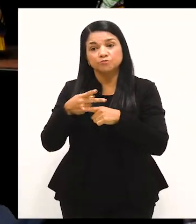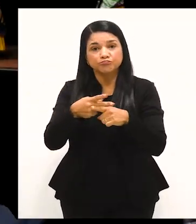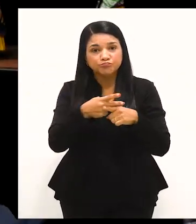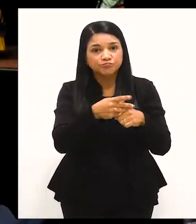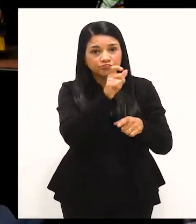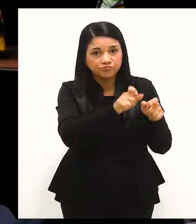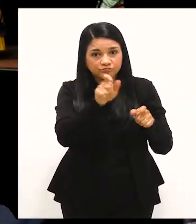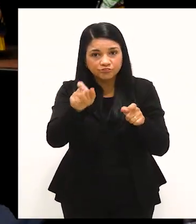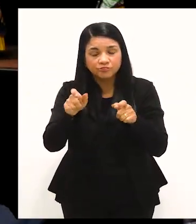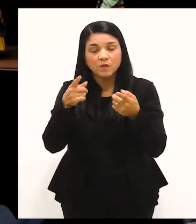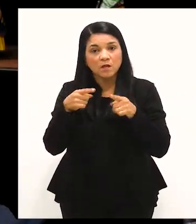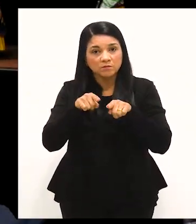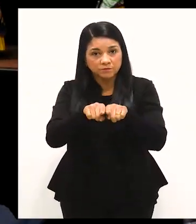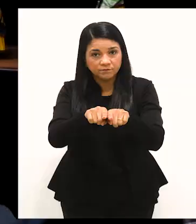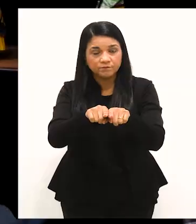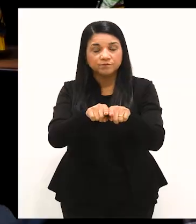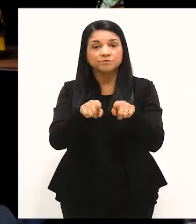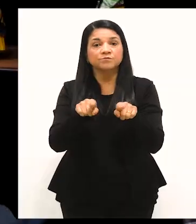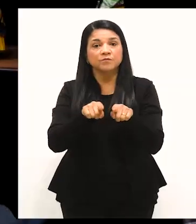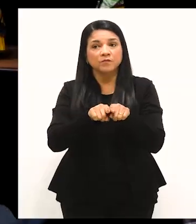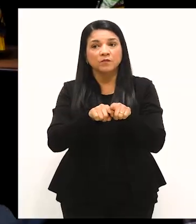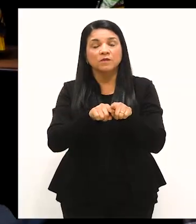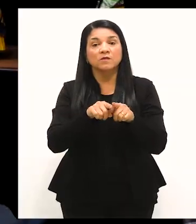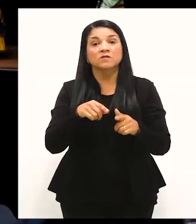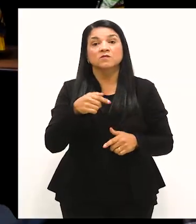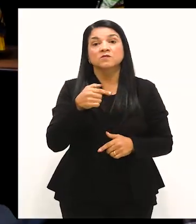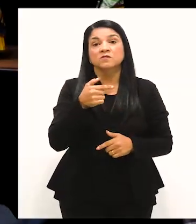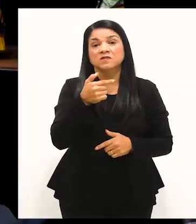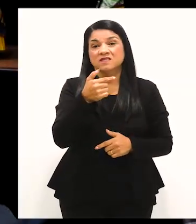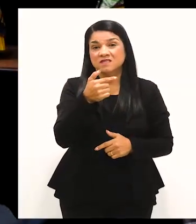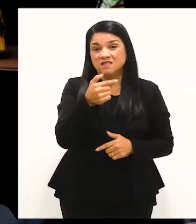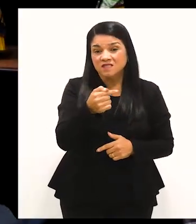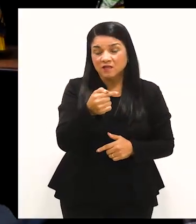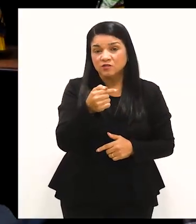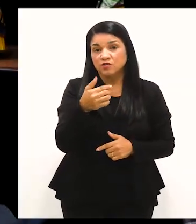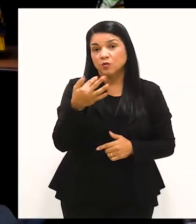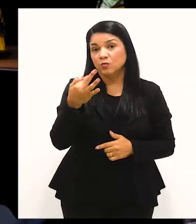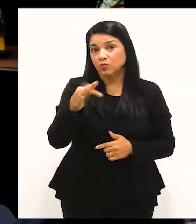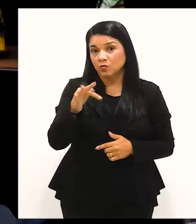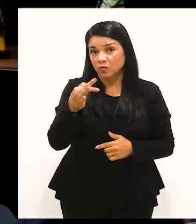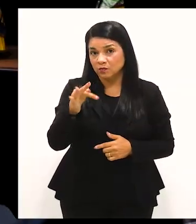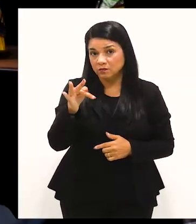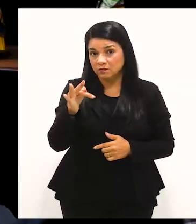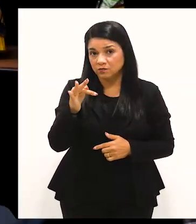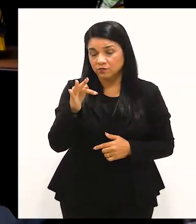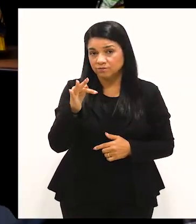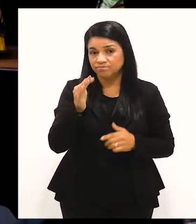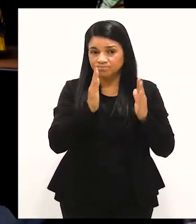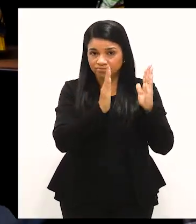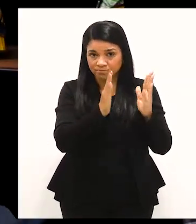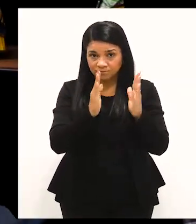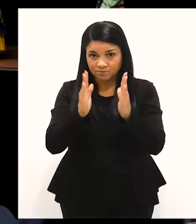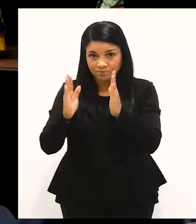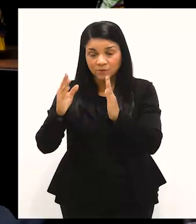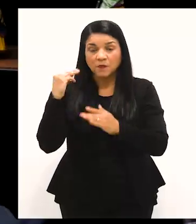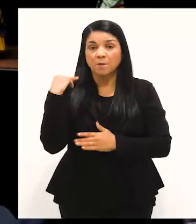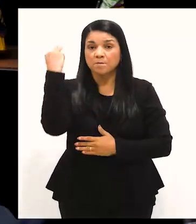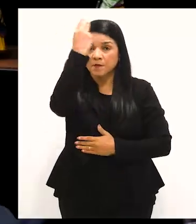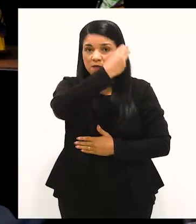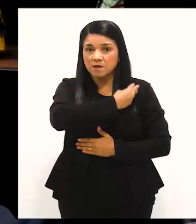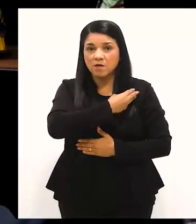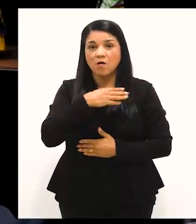né? E nós temos também a lei para o Concerto às Sete Dores de Maria, que é uma ópera,